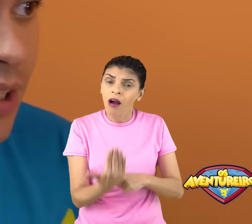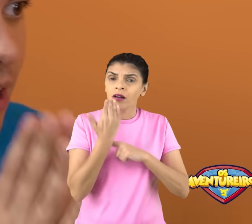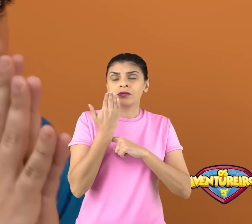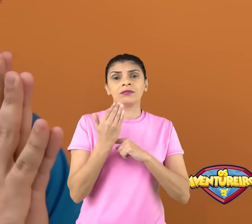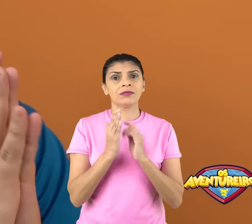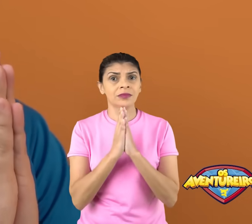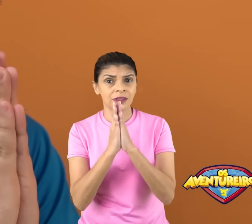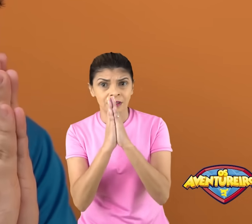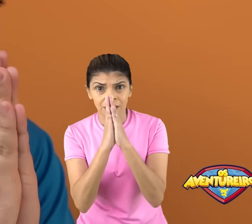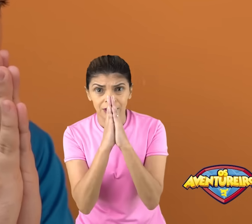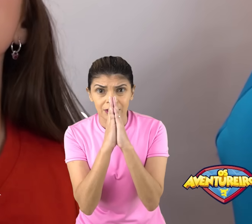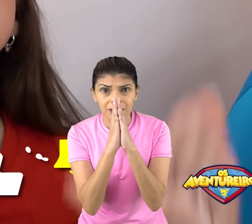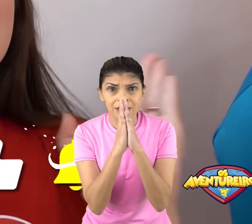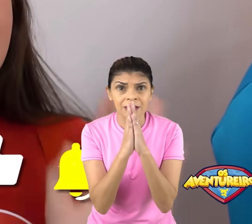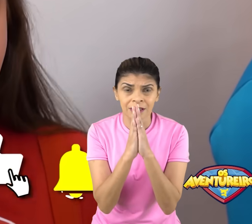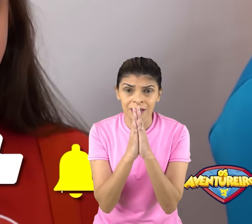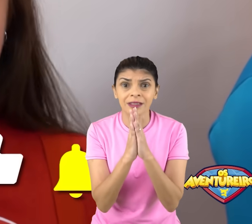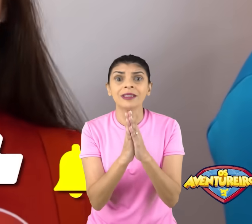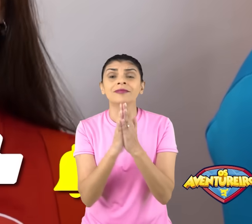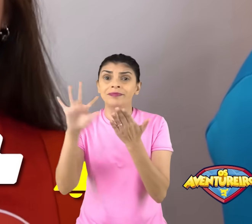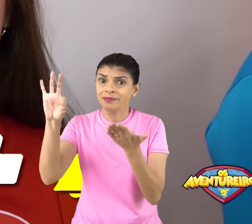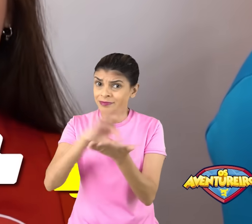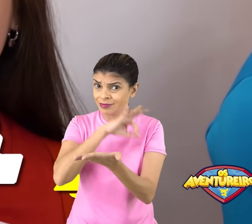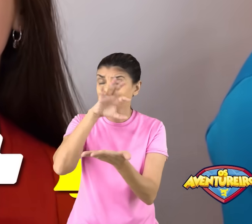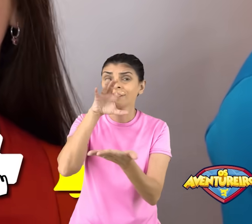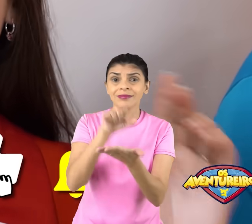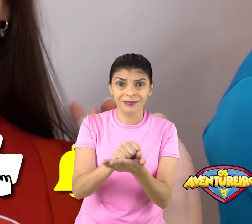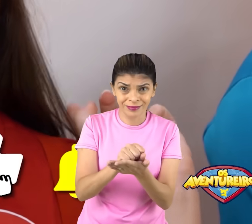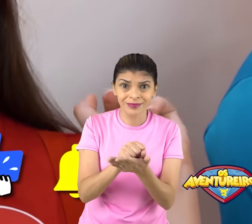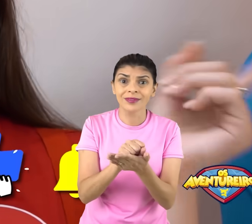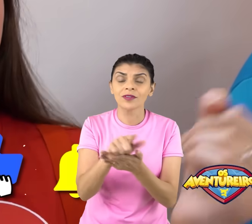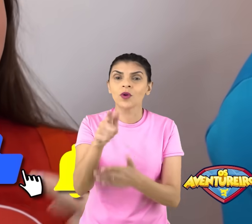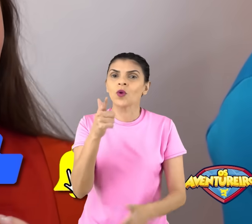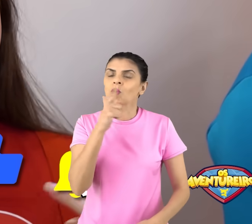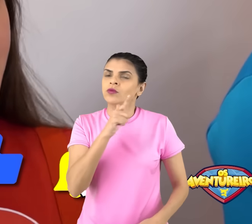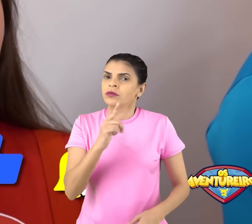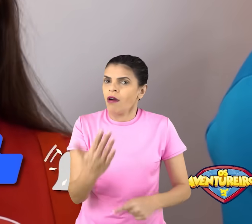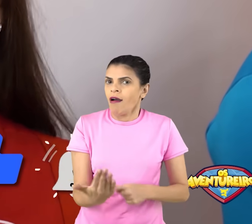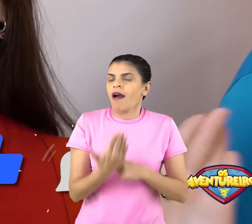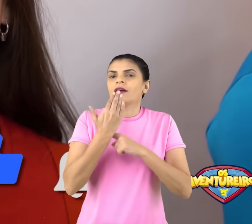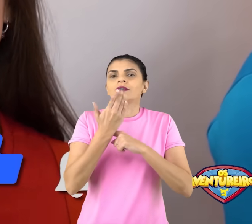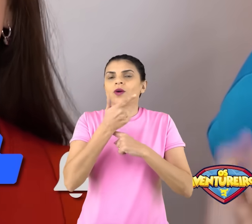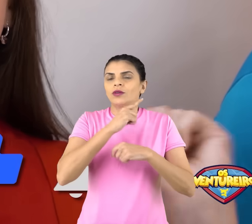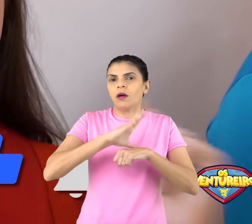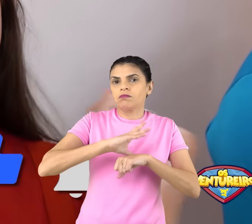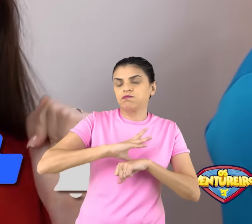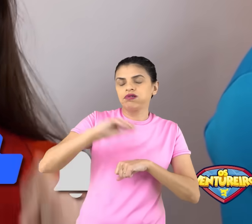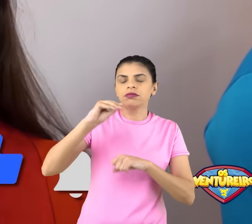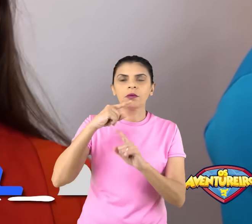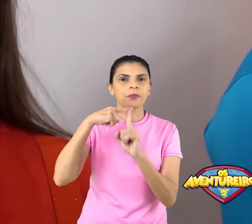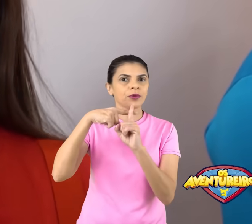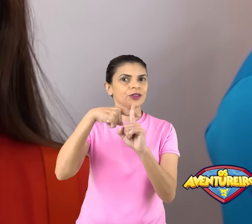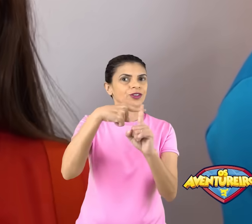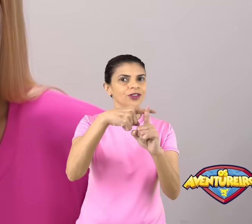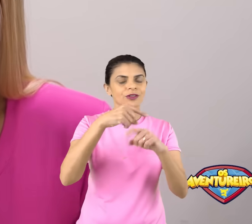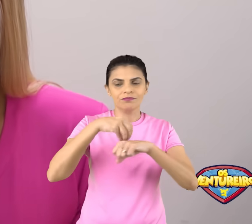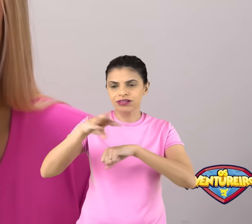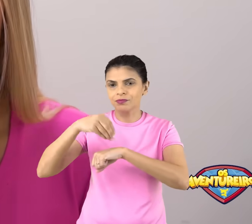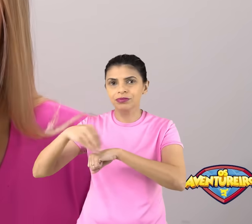missão. Se inscreve no canal, porque aí você ajuda a gente passando energias